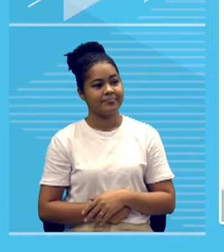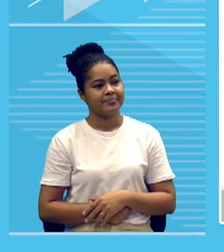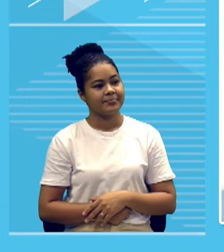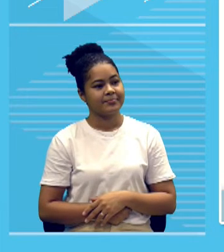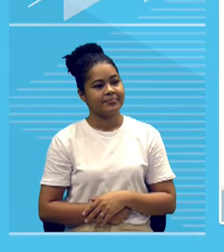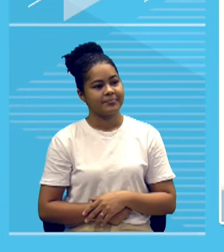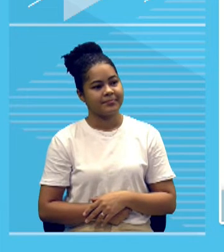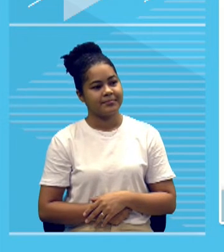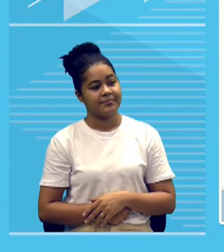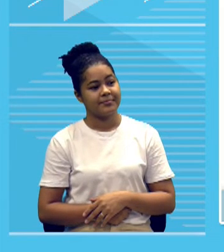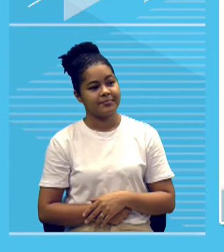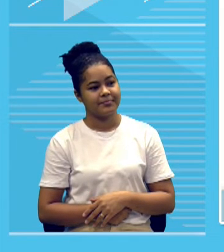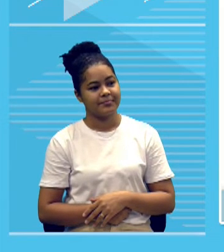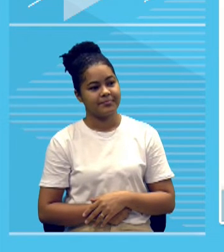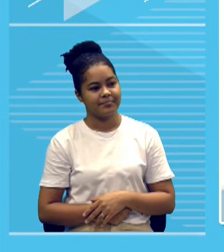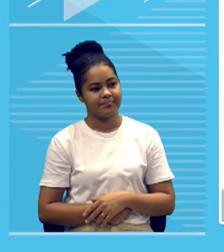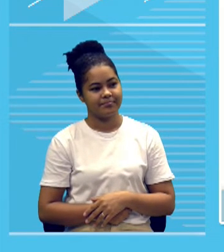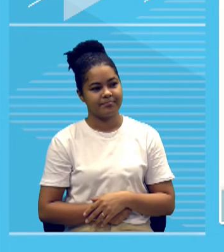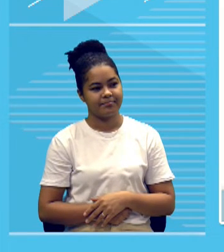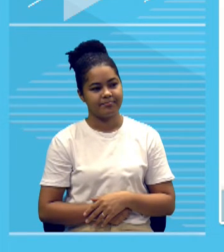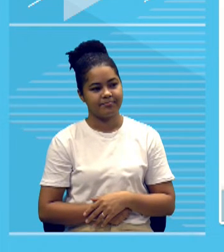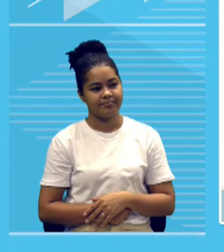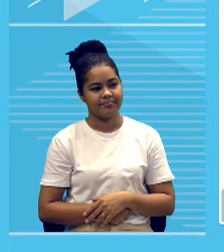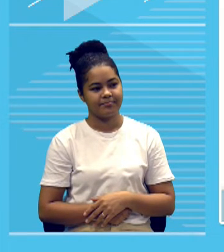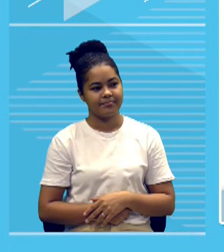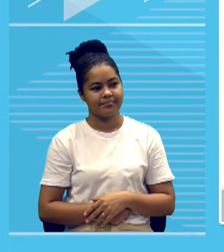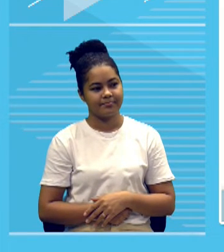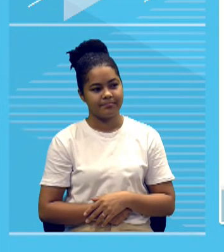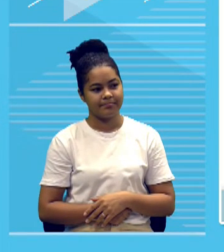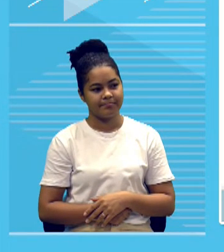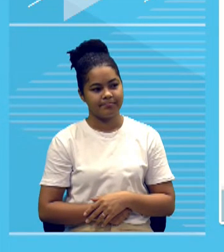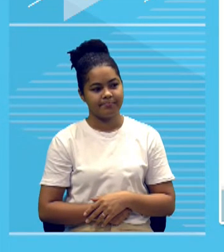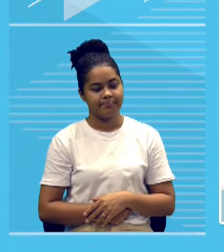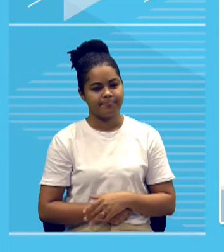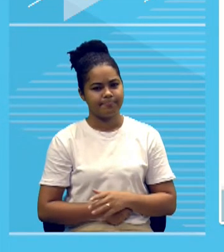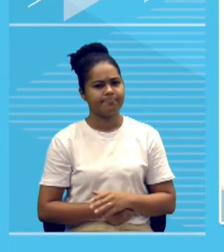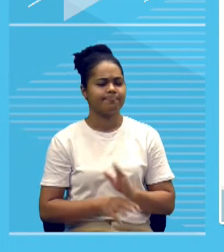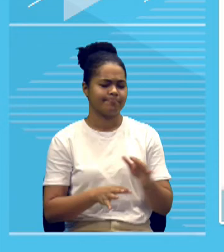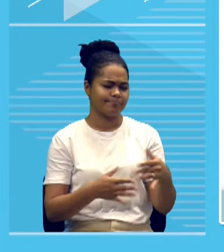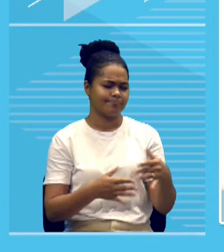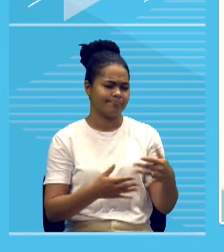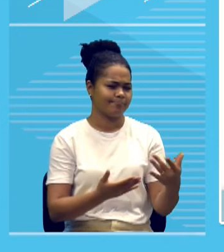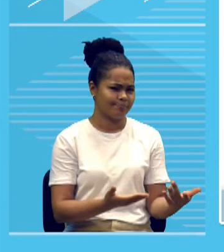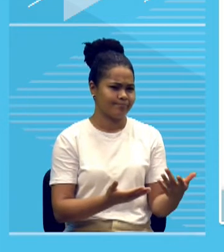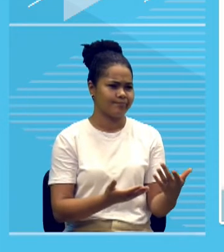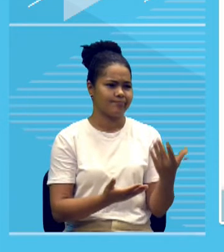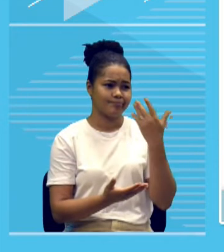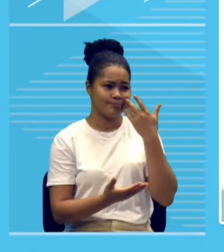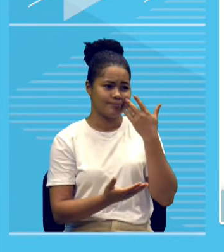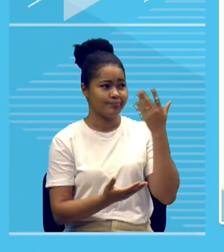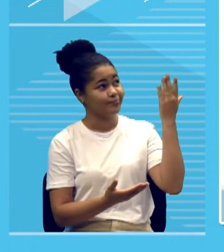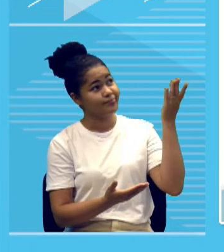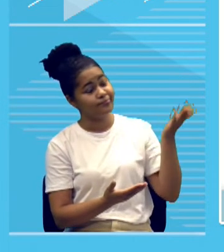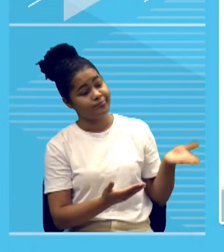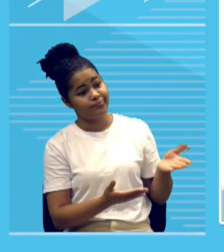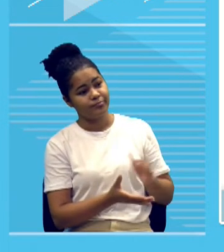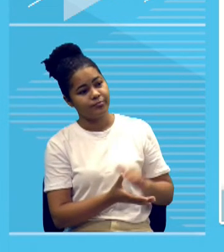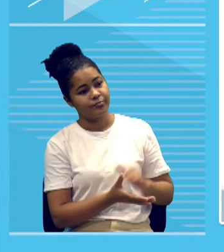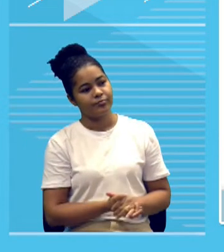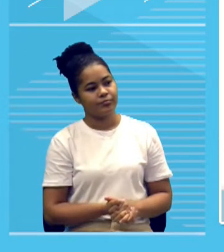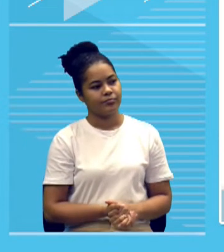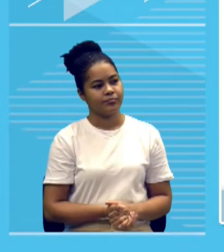bem jovem Vamos para as desvantagens Ixi possui bem desvantagens tem meus filhinhos felizmente tem